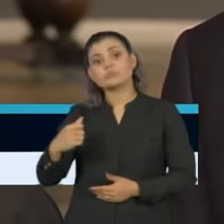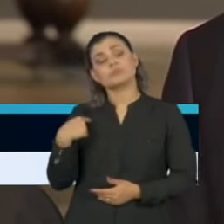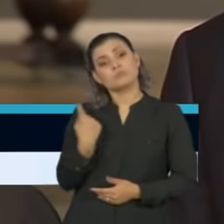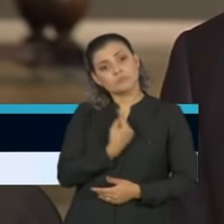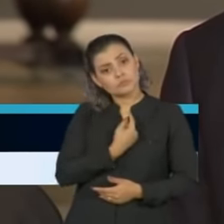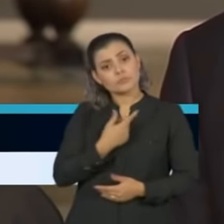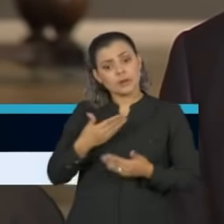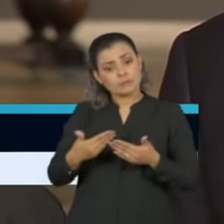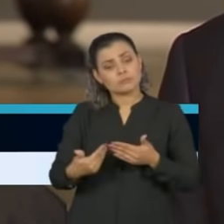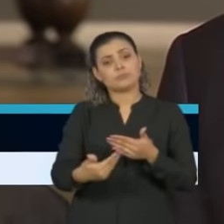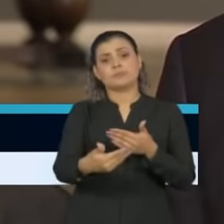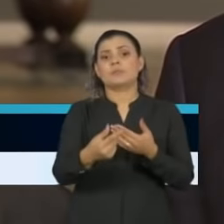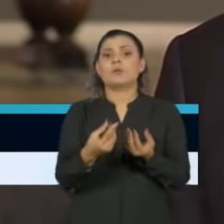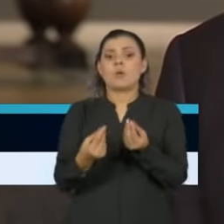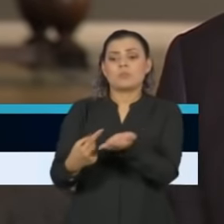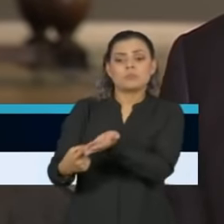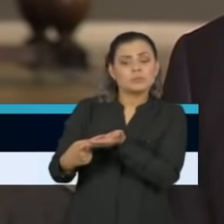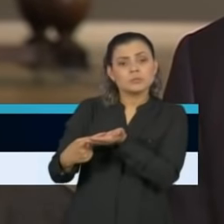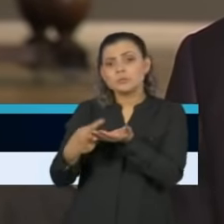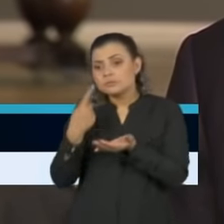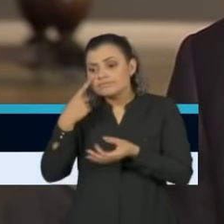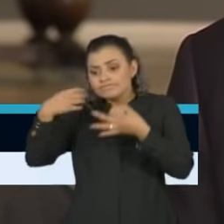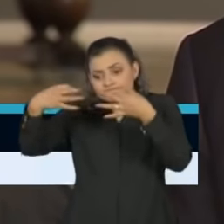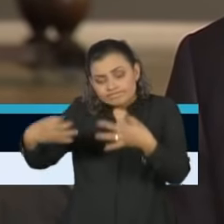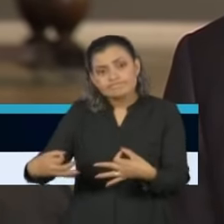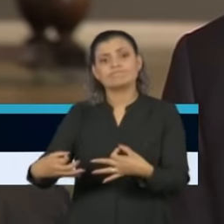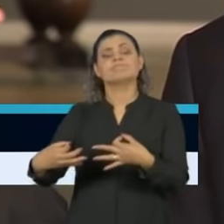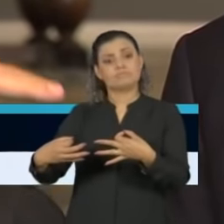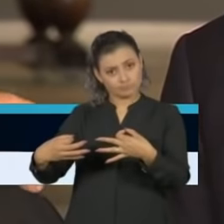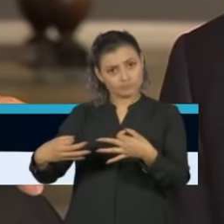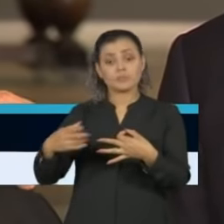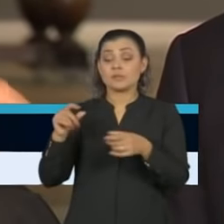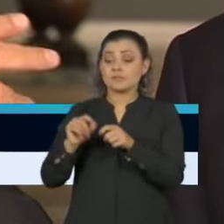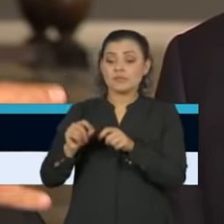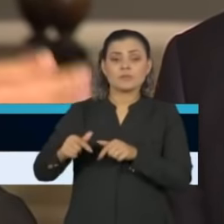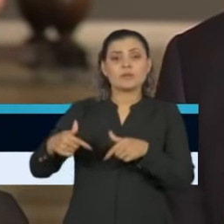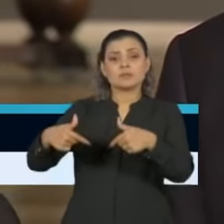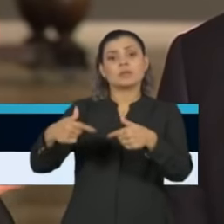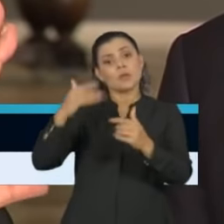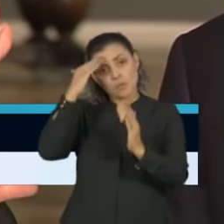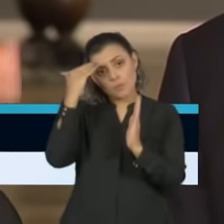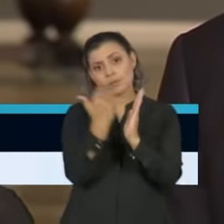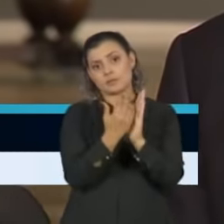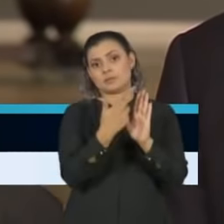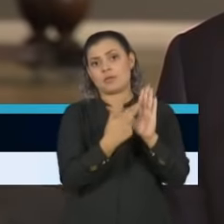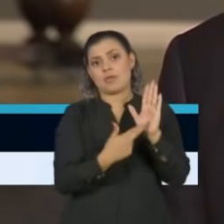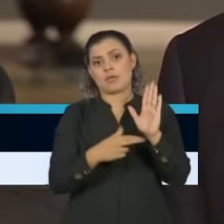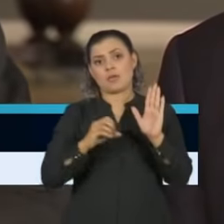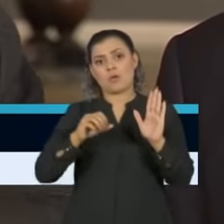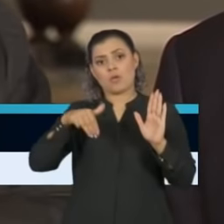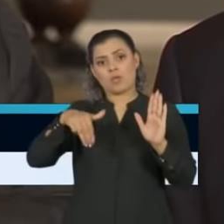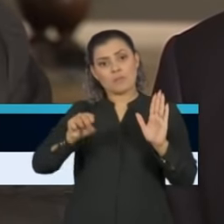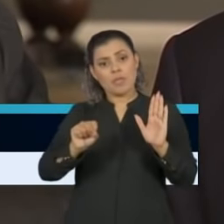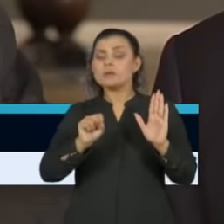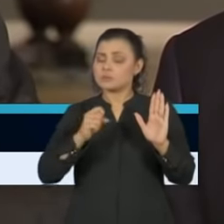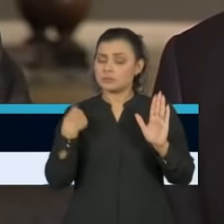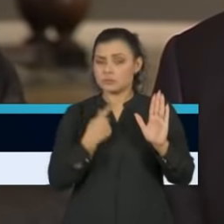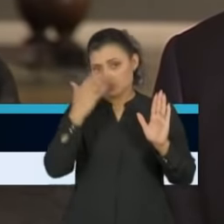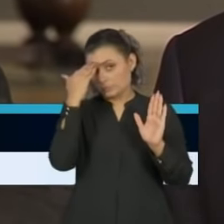um segmento de acordo com aquilo que nós vamos fazer e em obediência ao que a Organização Mundial de